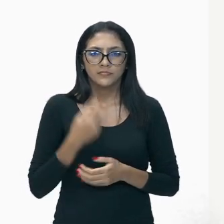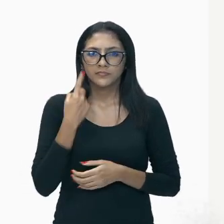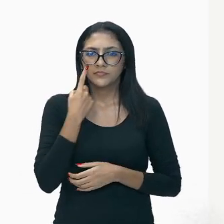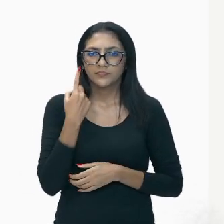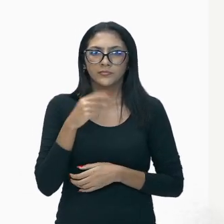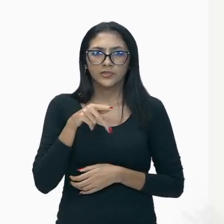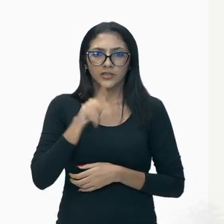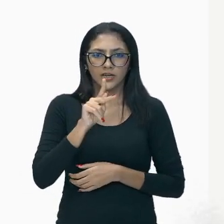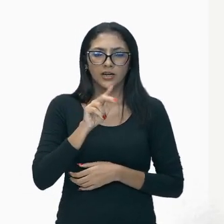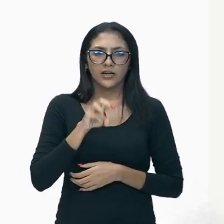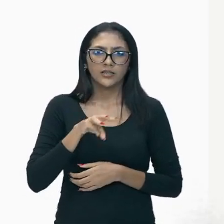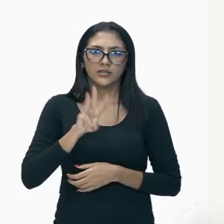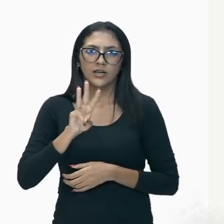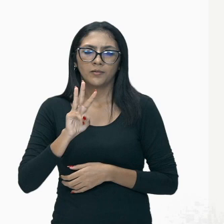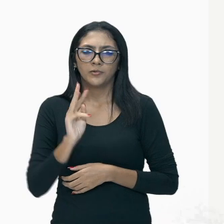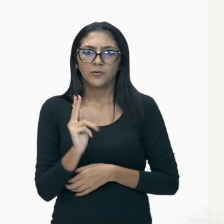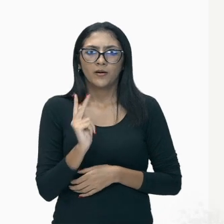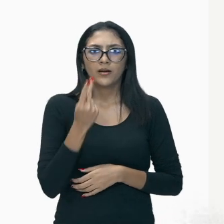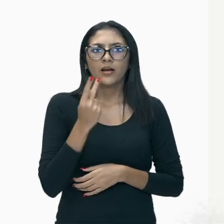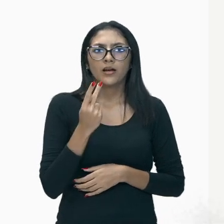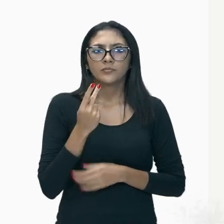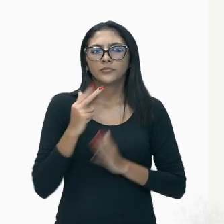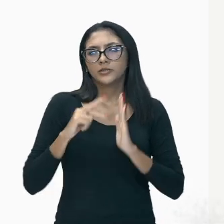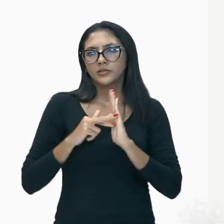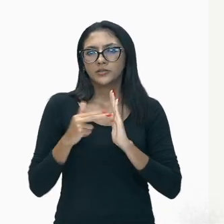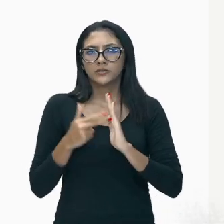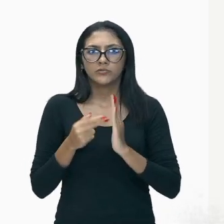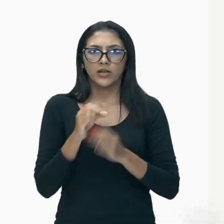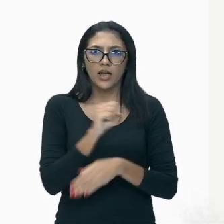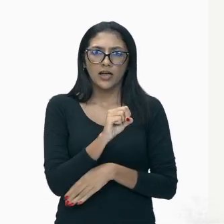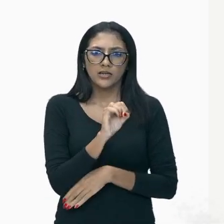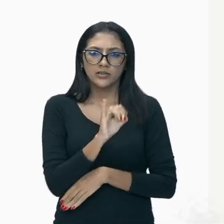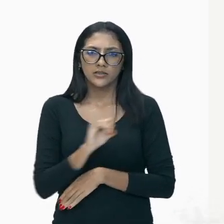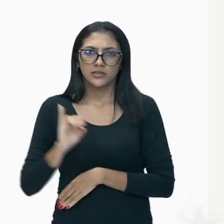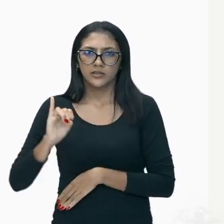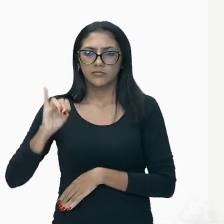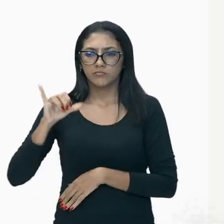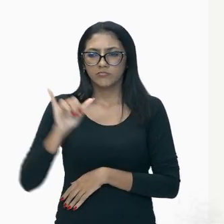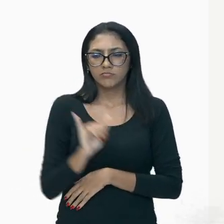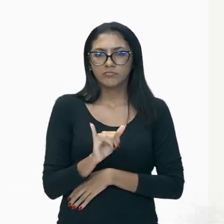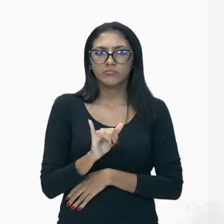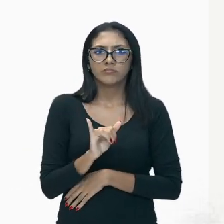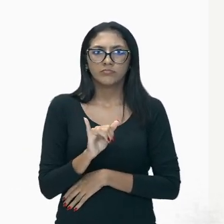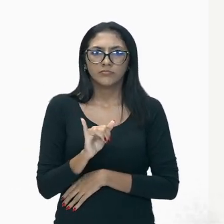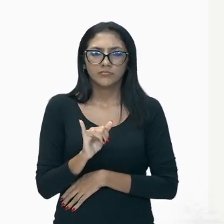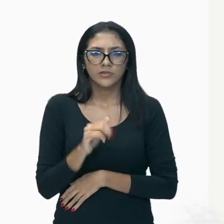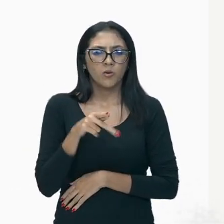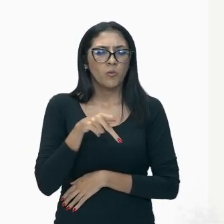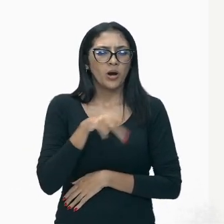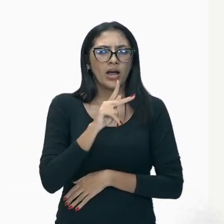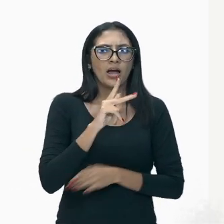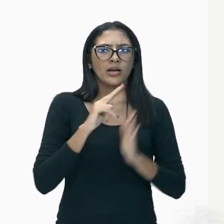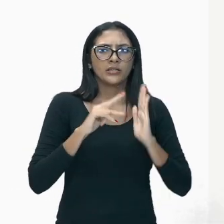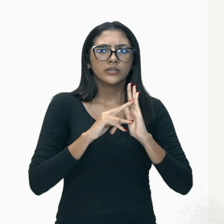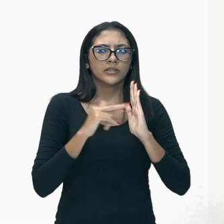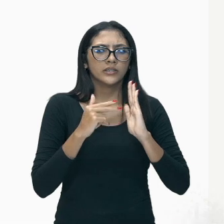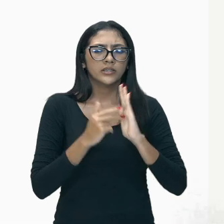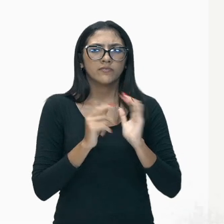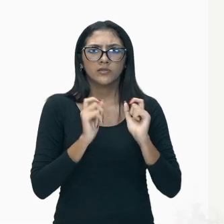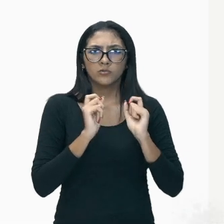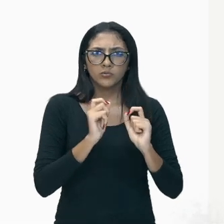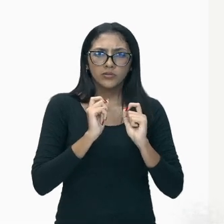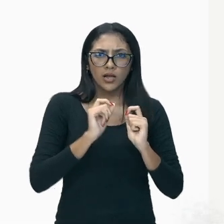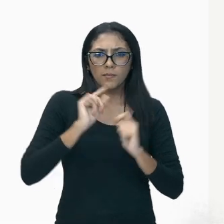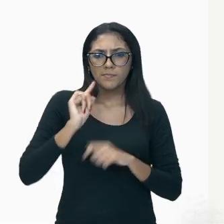quilowatt-hora. Ok? E com detalhe, a letra K representa 1000.